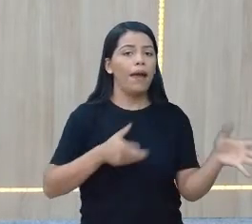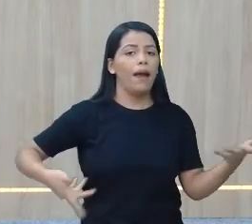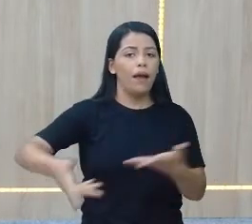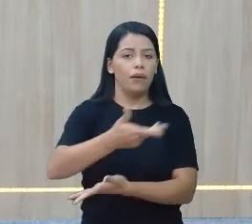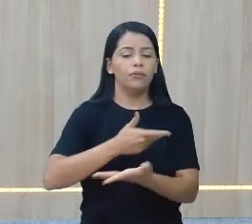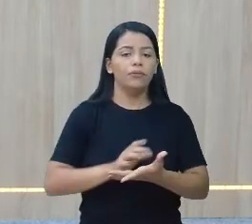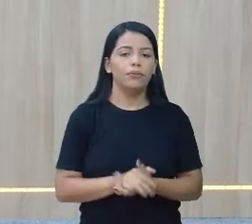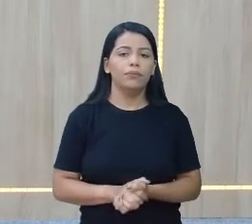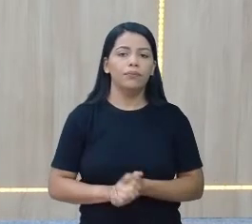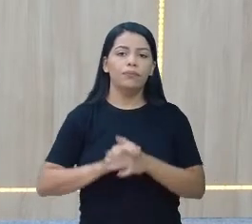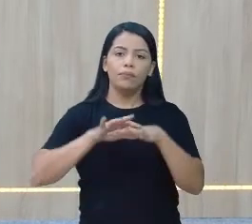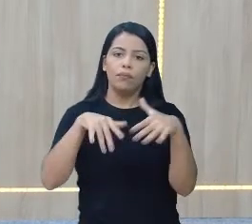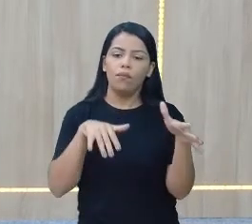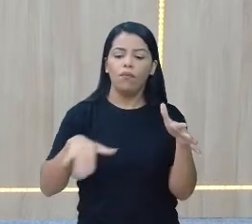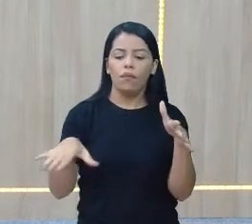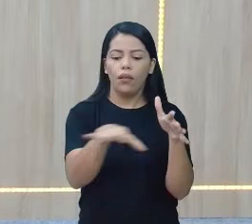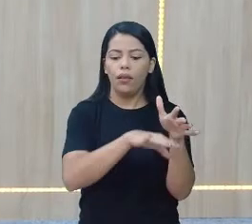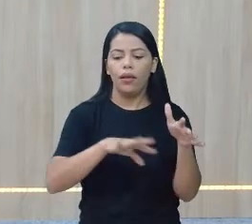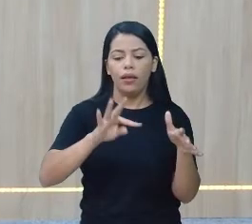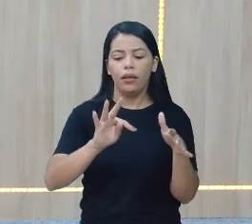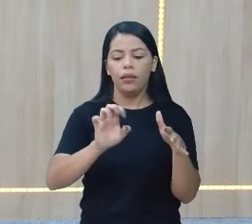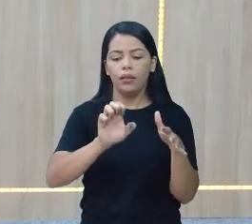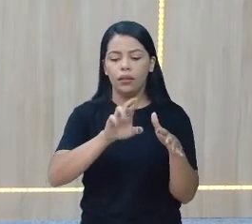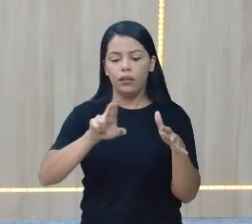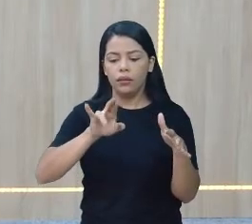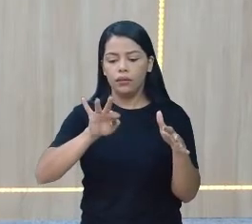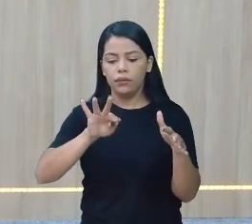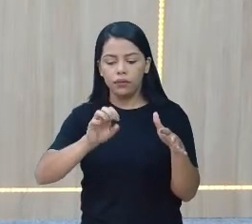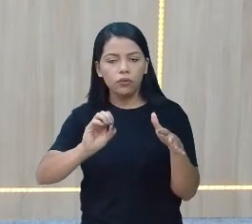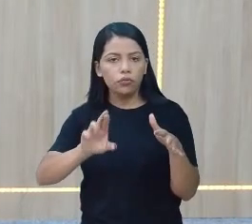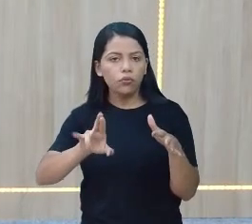o quê? Além dessa questão de poder,